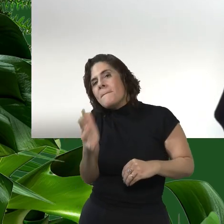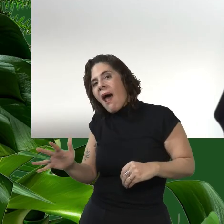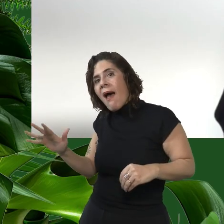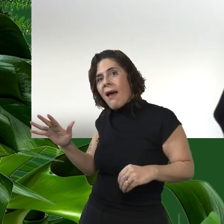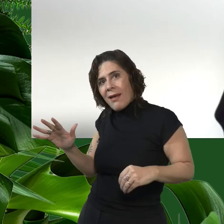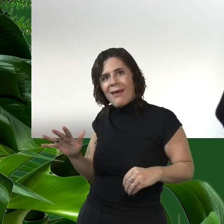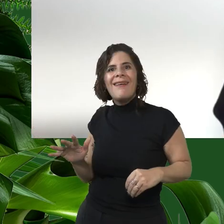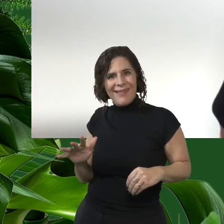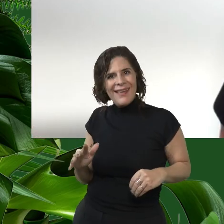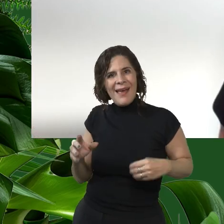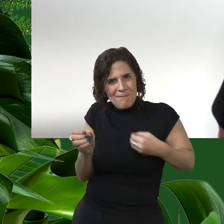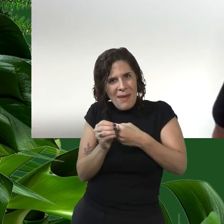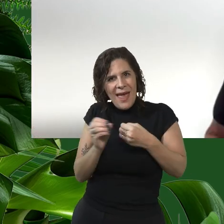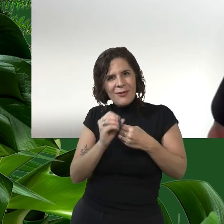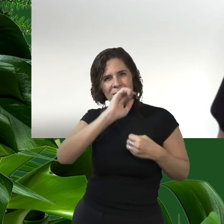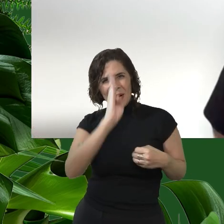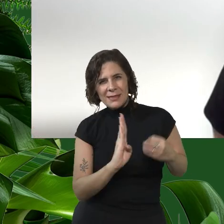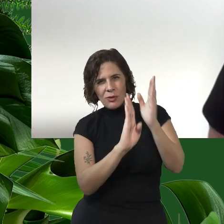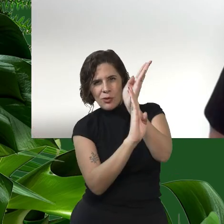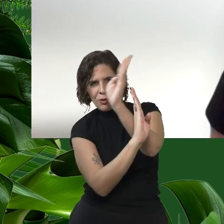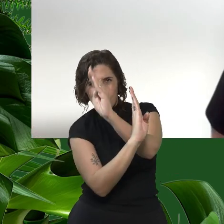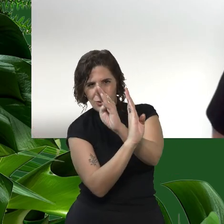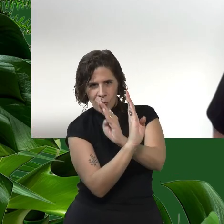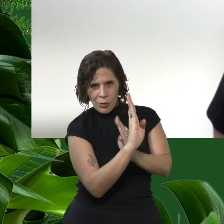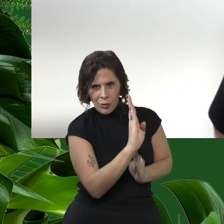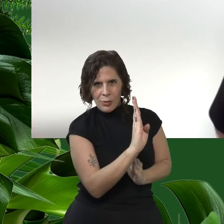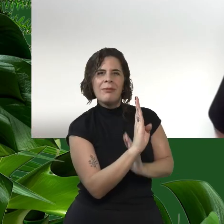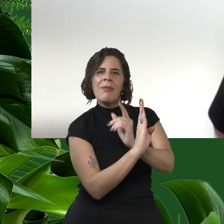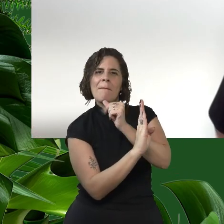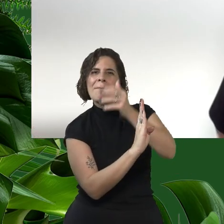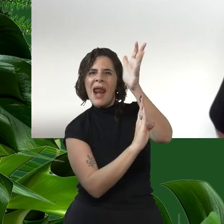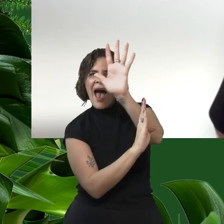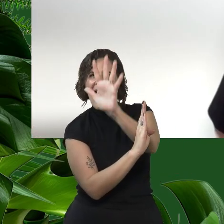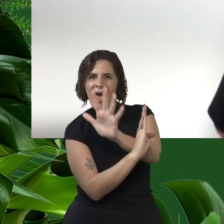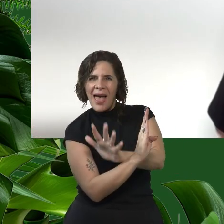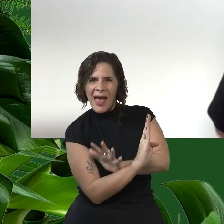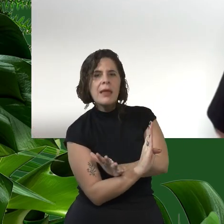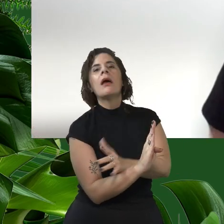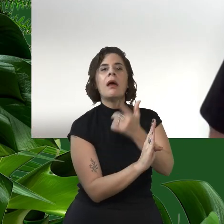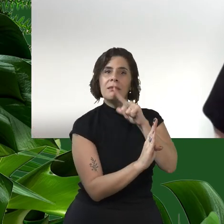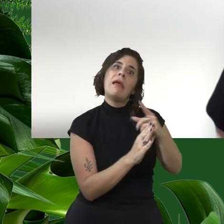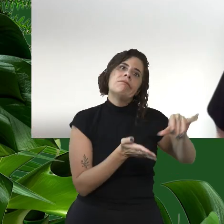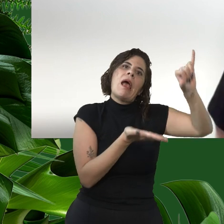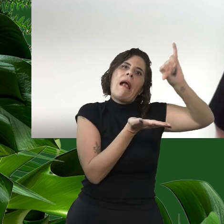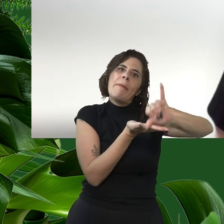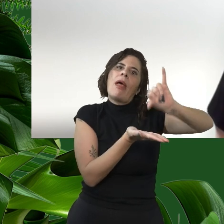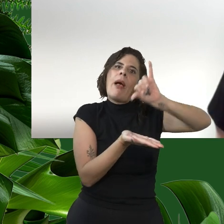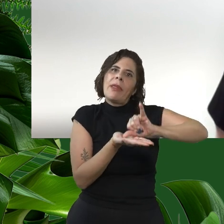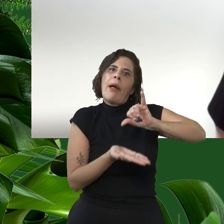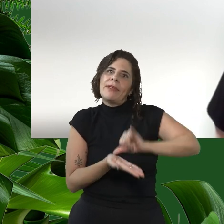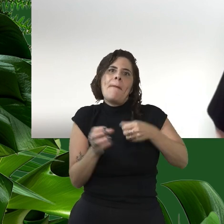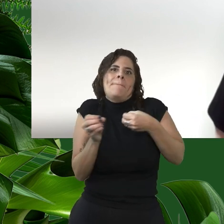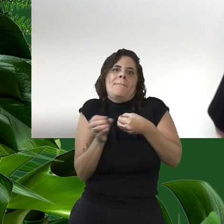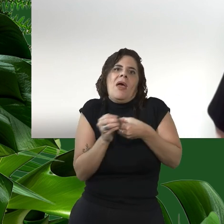importante. A gente tem um país aí que tem boa parte da população, das capitais brasileiras próximos ao mar, que é uma área